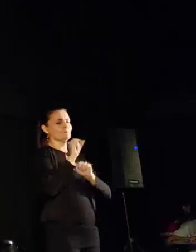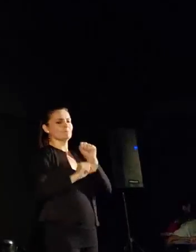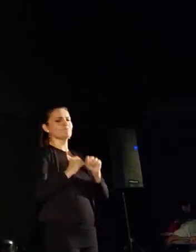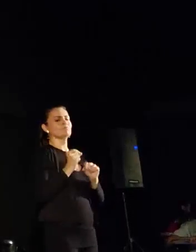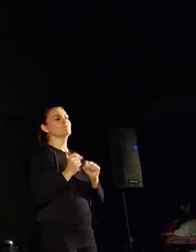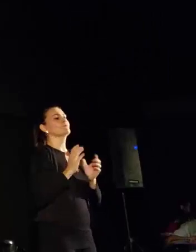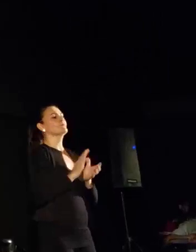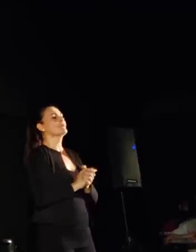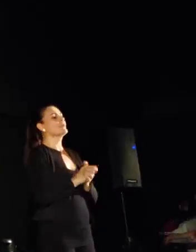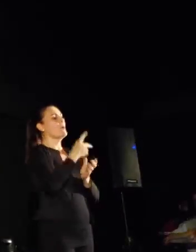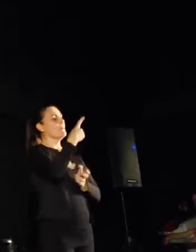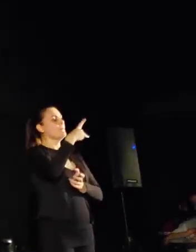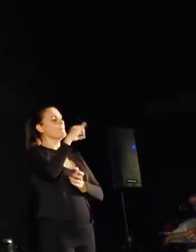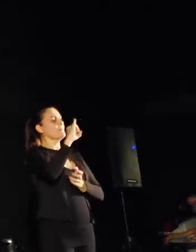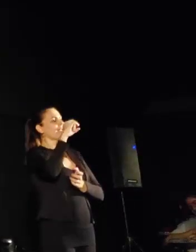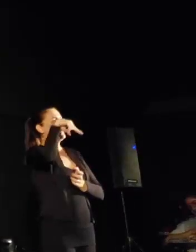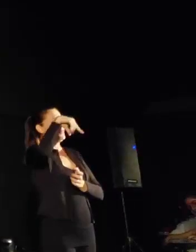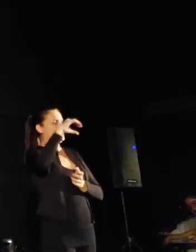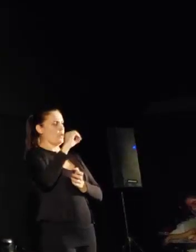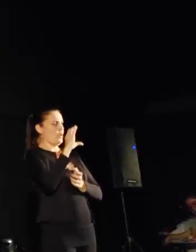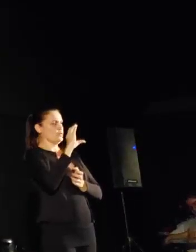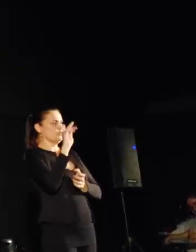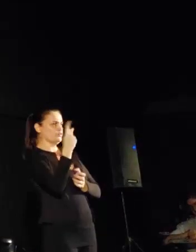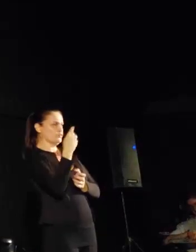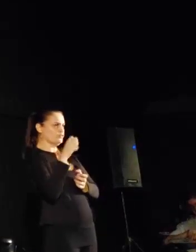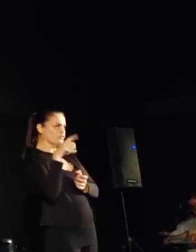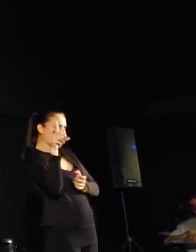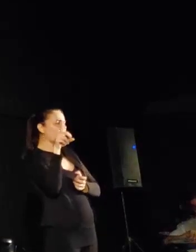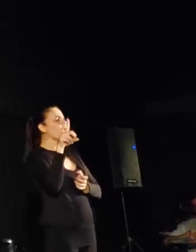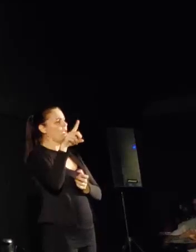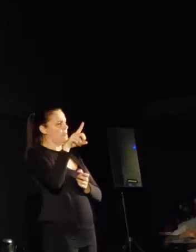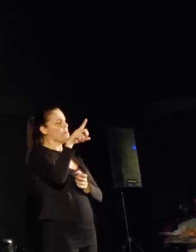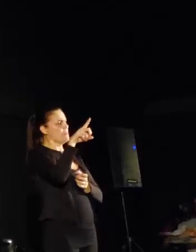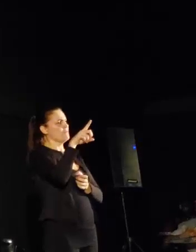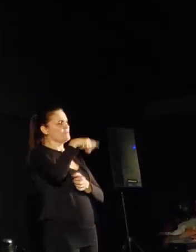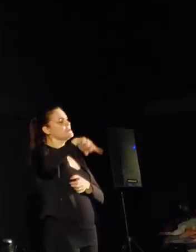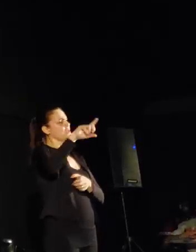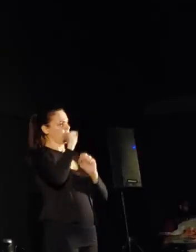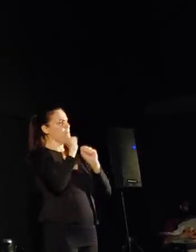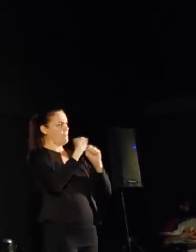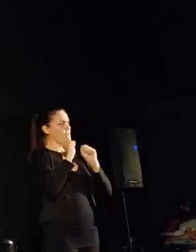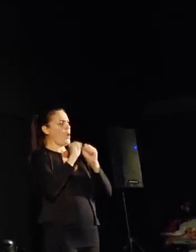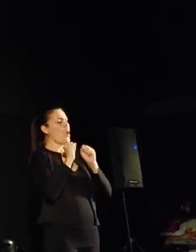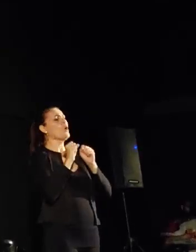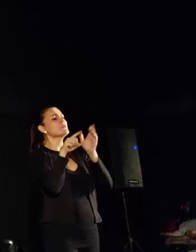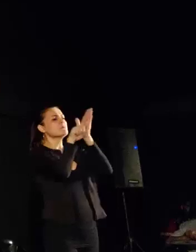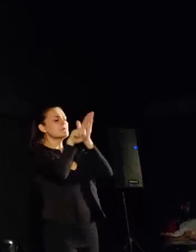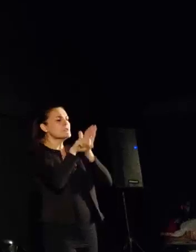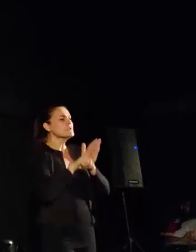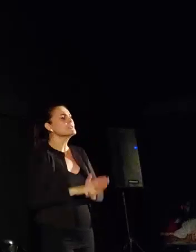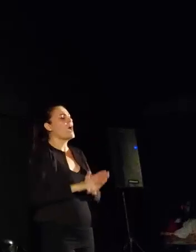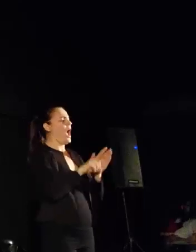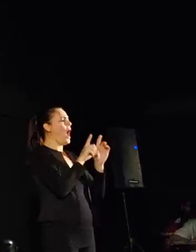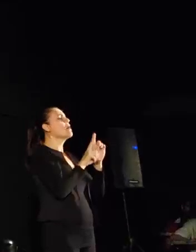Quando Pinochet, peguem os gráficos do crescimento da economia chilena.